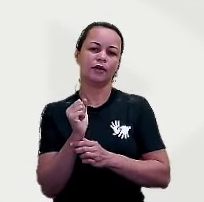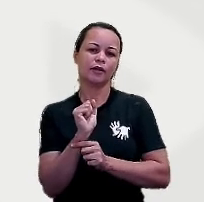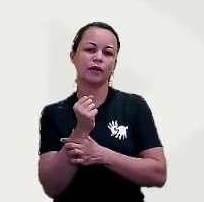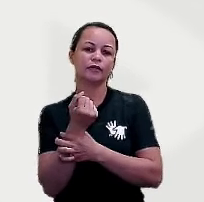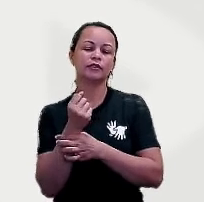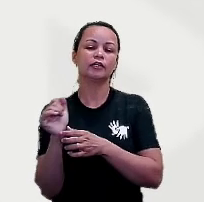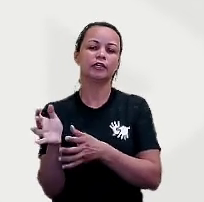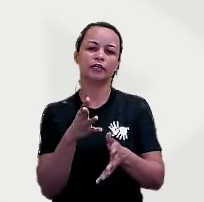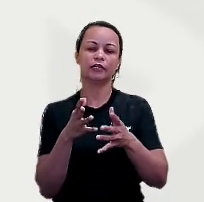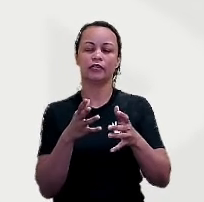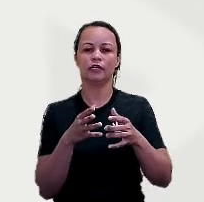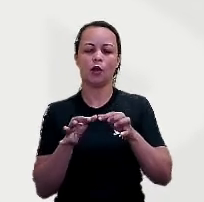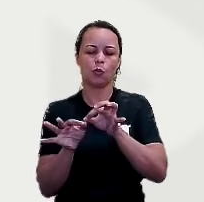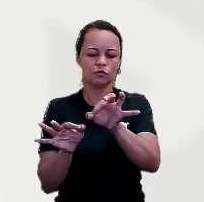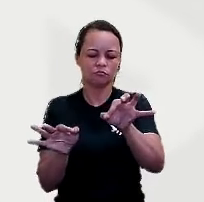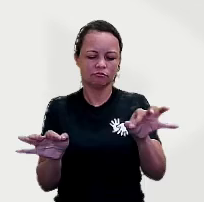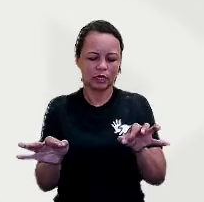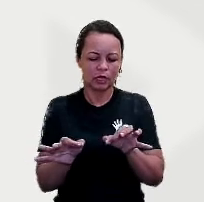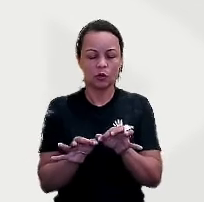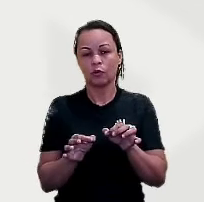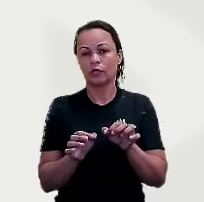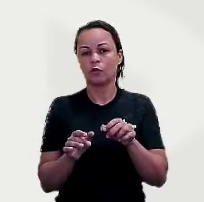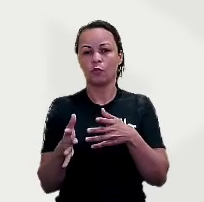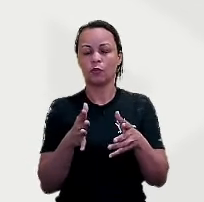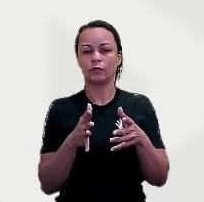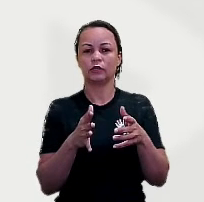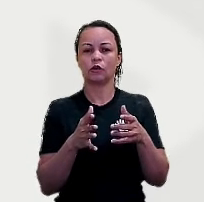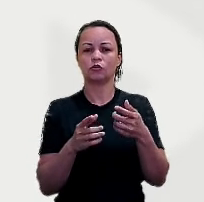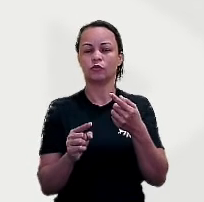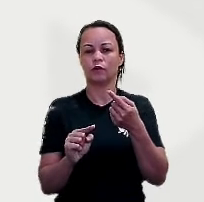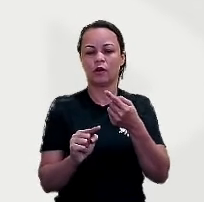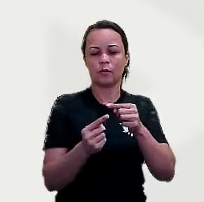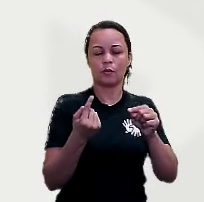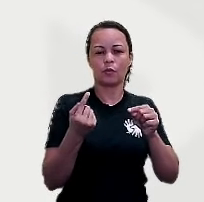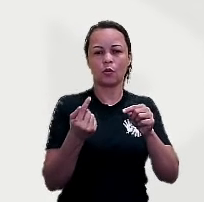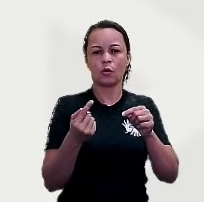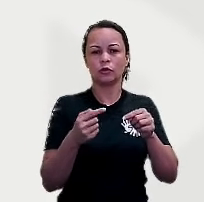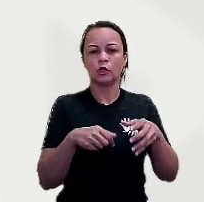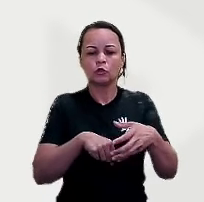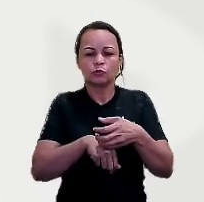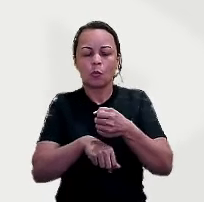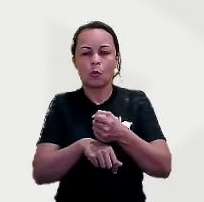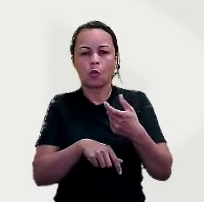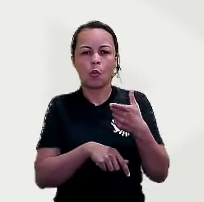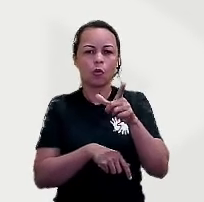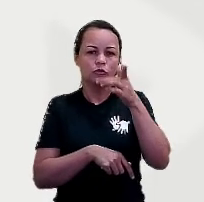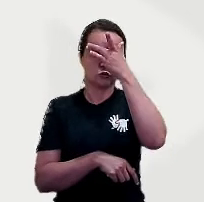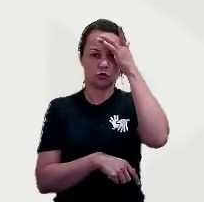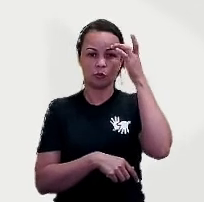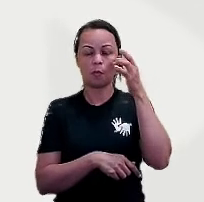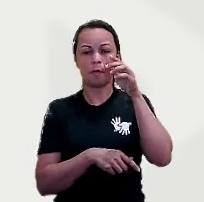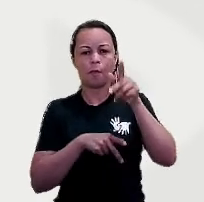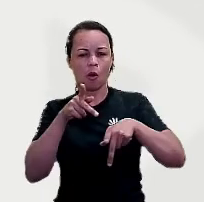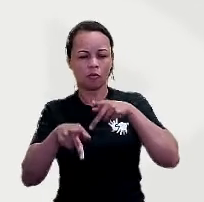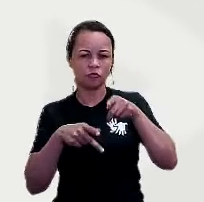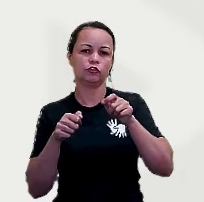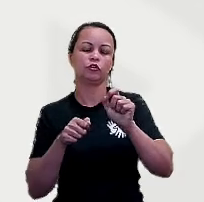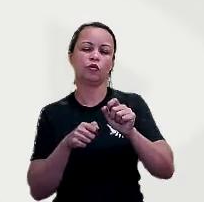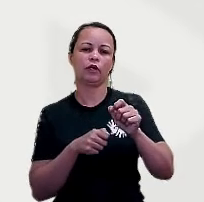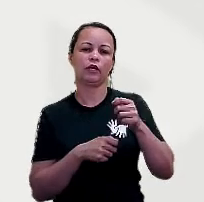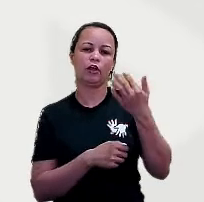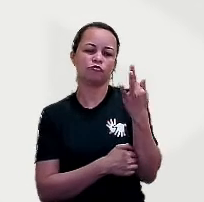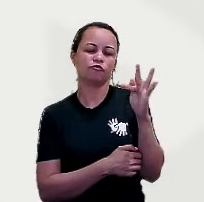seria invadido por outros povos, como franceses, e garantiria, além disso, que a